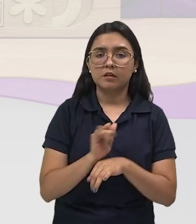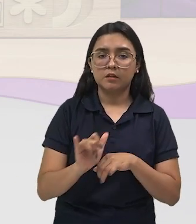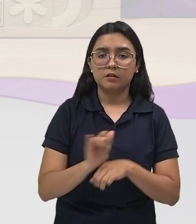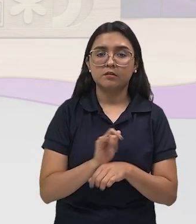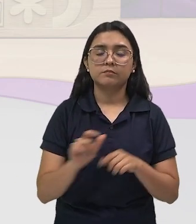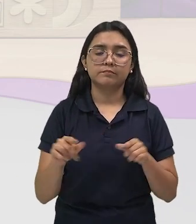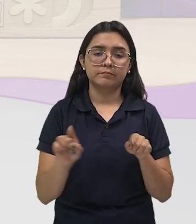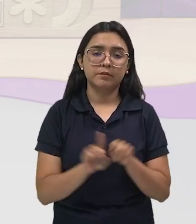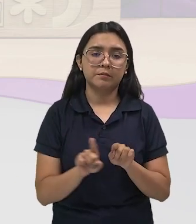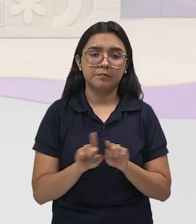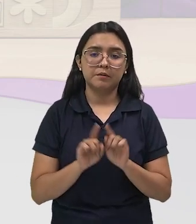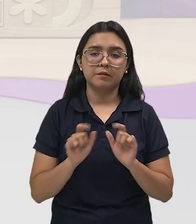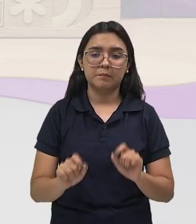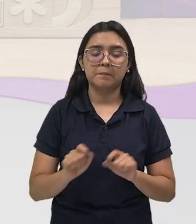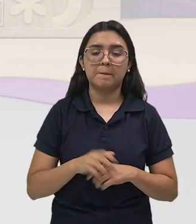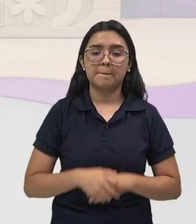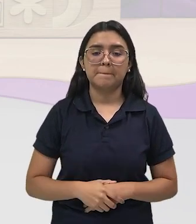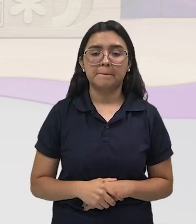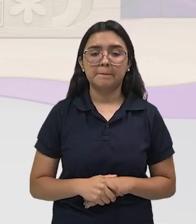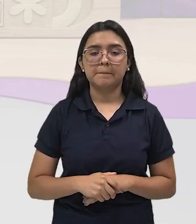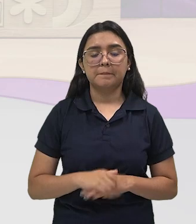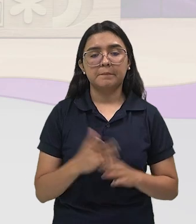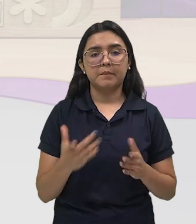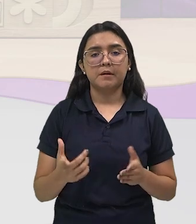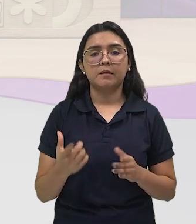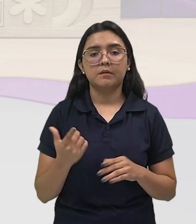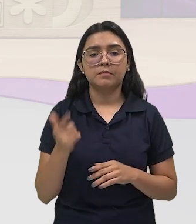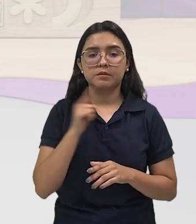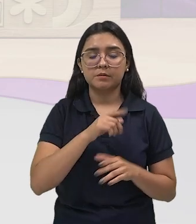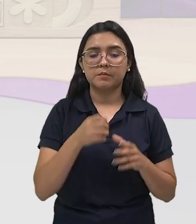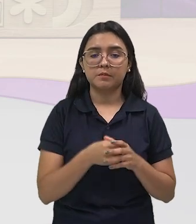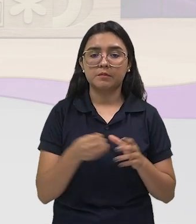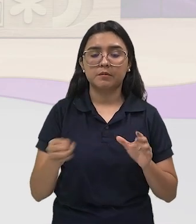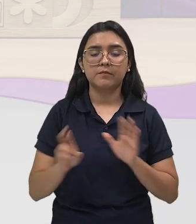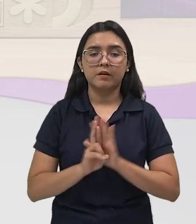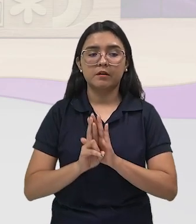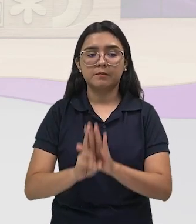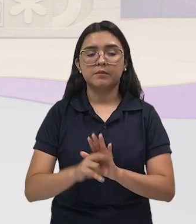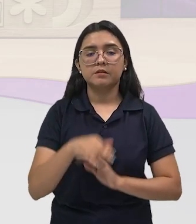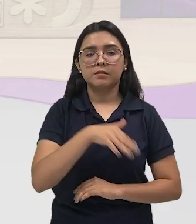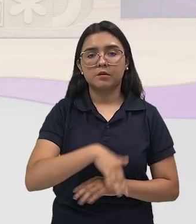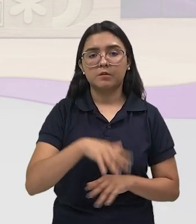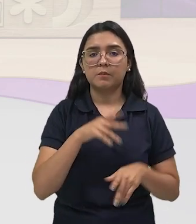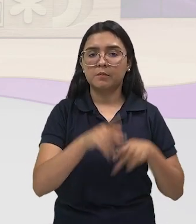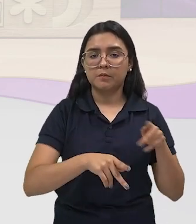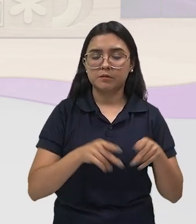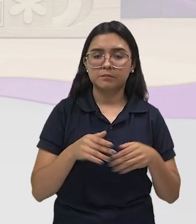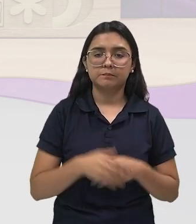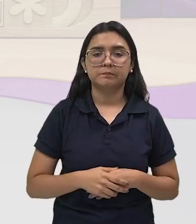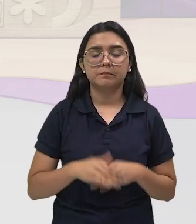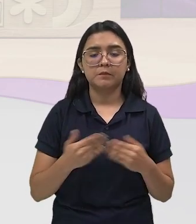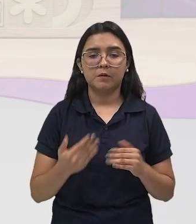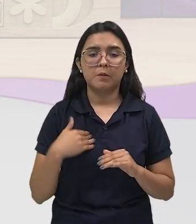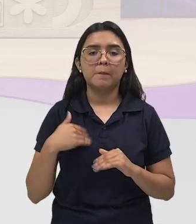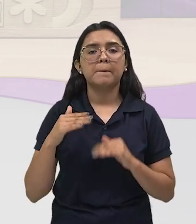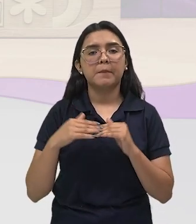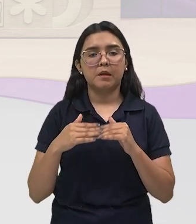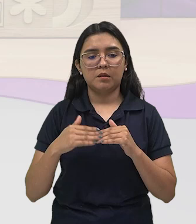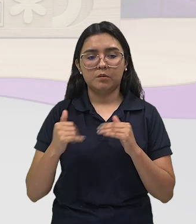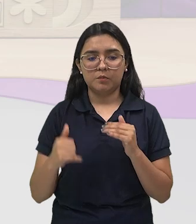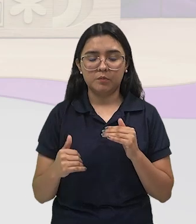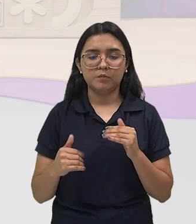né? Meios aí de fazer uma amostra representativa dessa população, e isso custará, né, bem